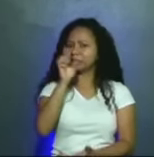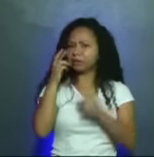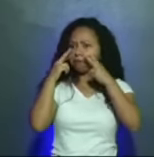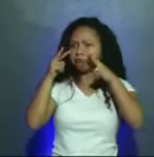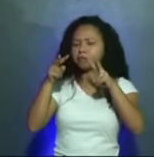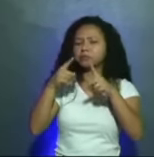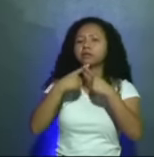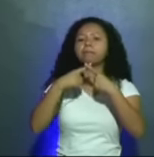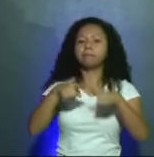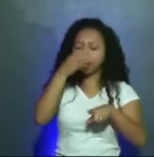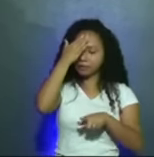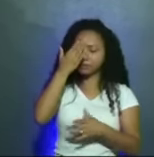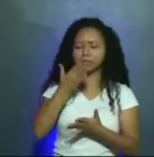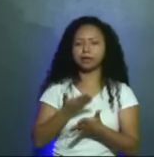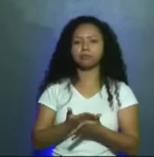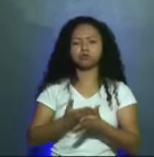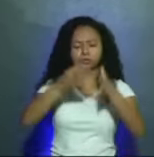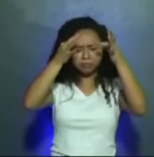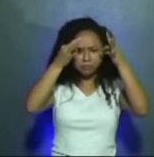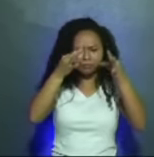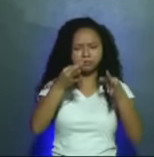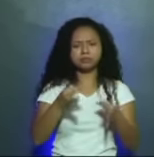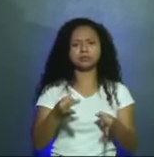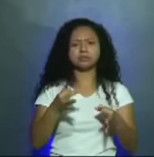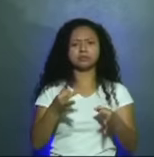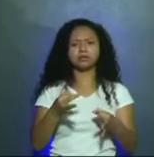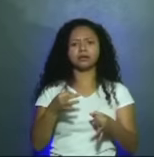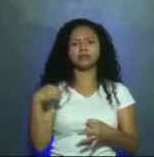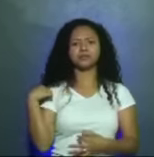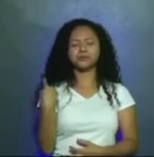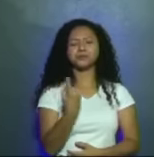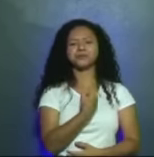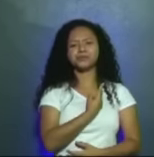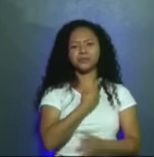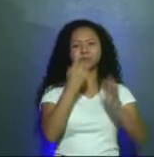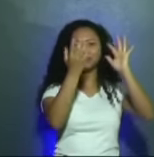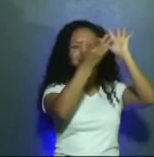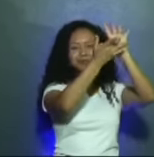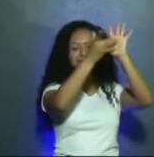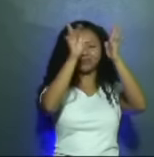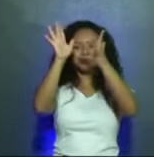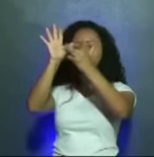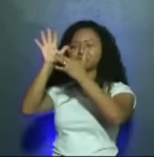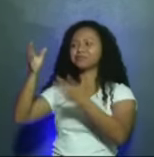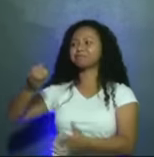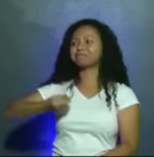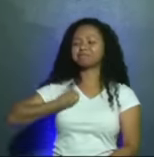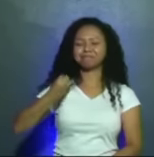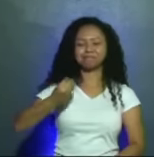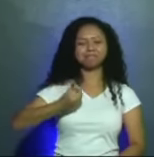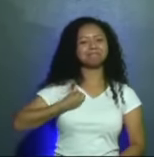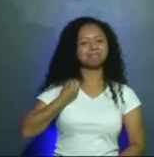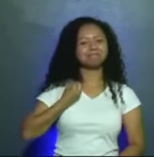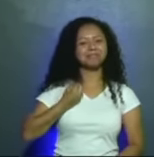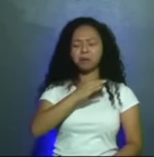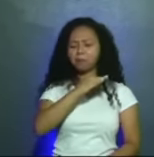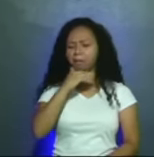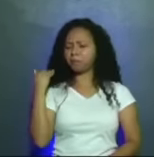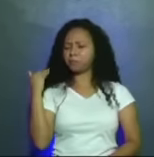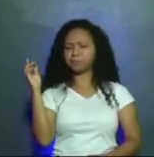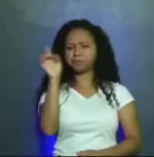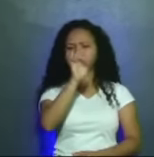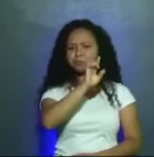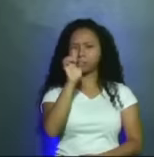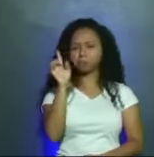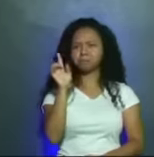Aleluia! Nós temos essa certeza que o nosso Jesus vive. Ele não está morto. Todas